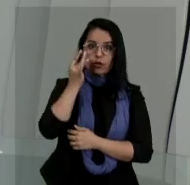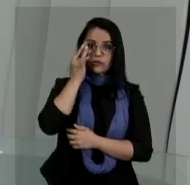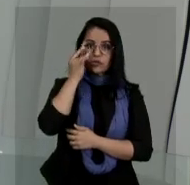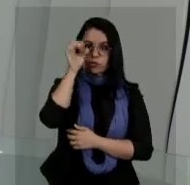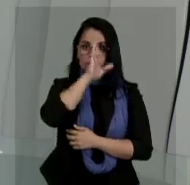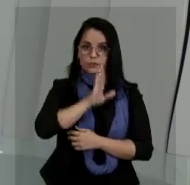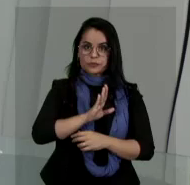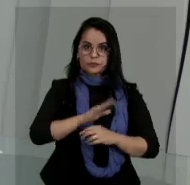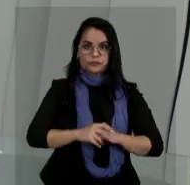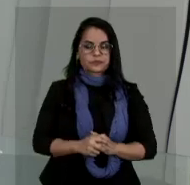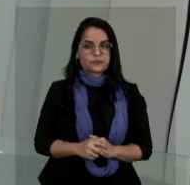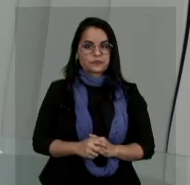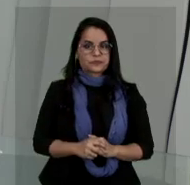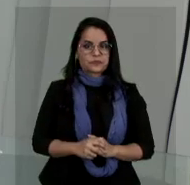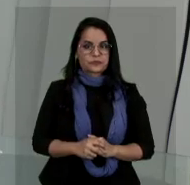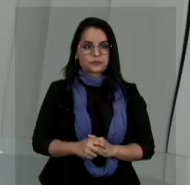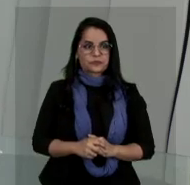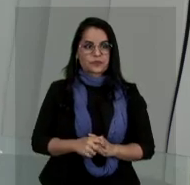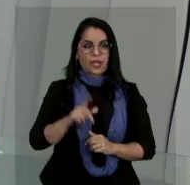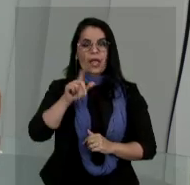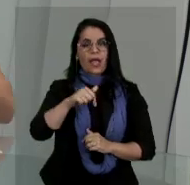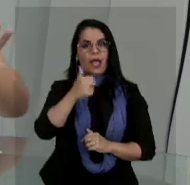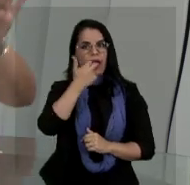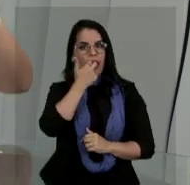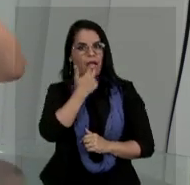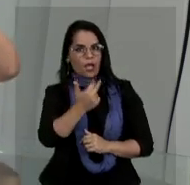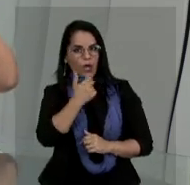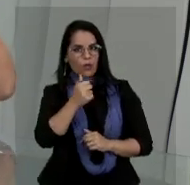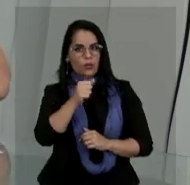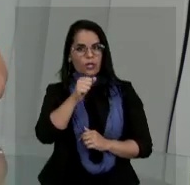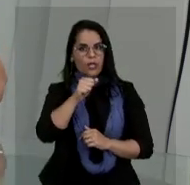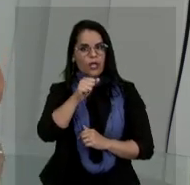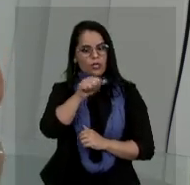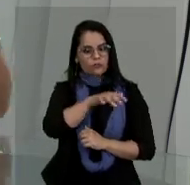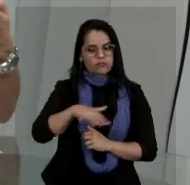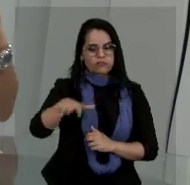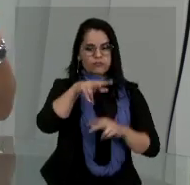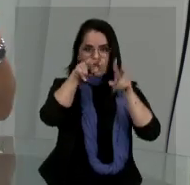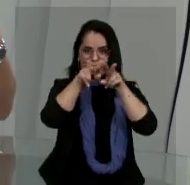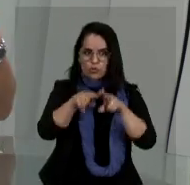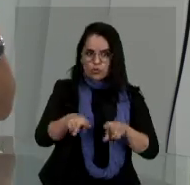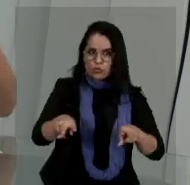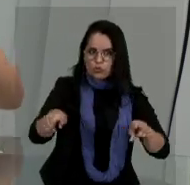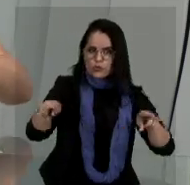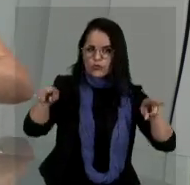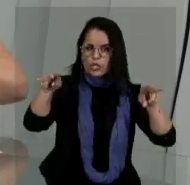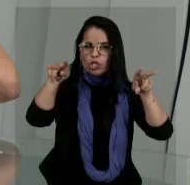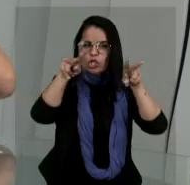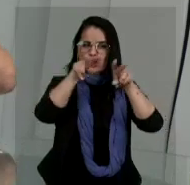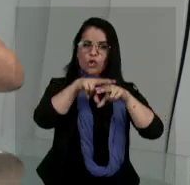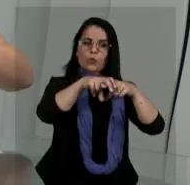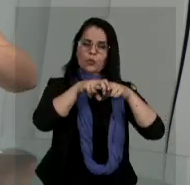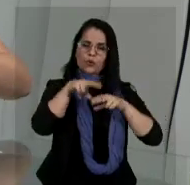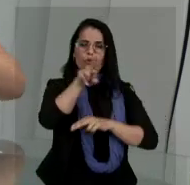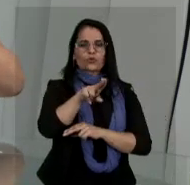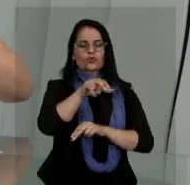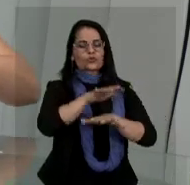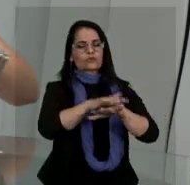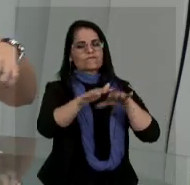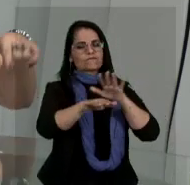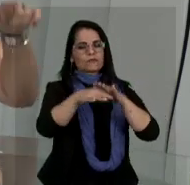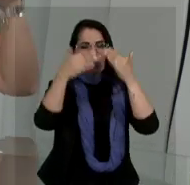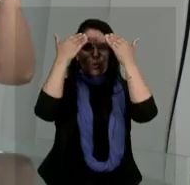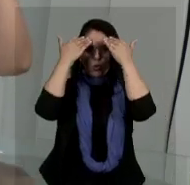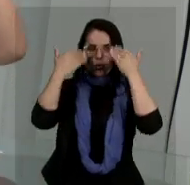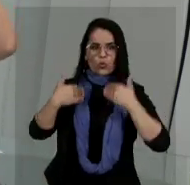Brasil. Ela é uma língua espaço-visual, é por isso que a gente utiliza as mãos